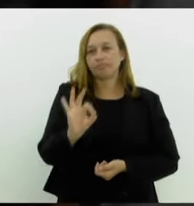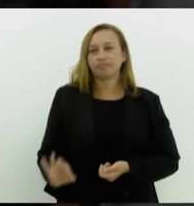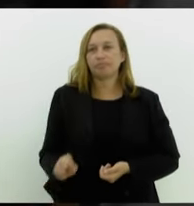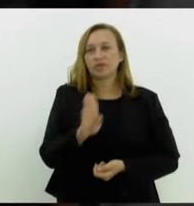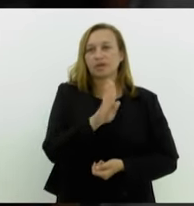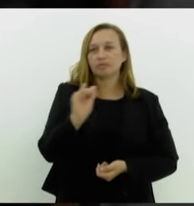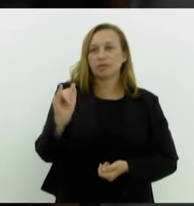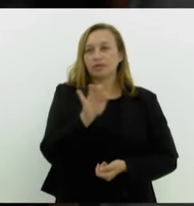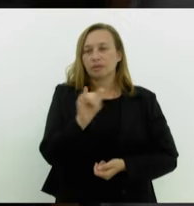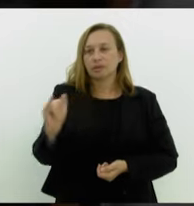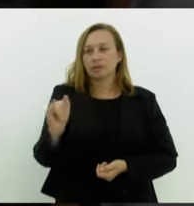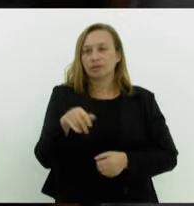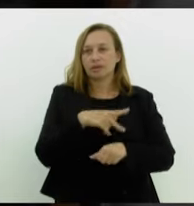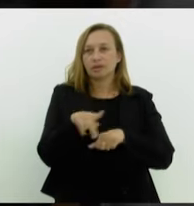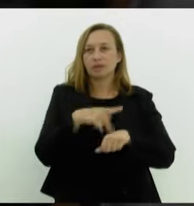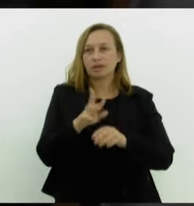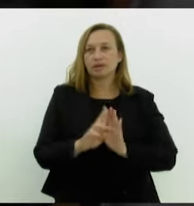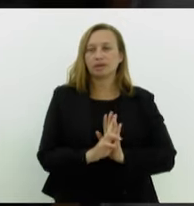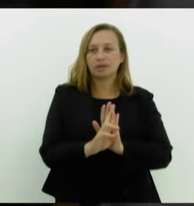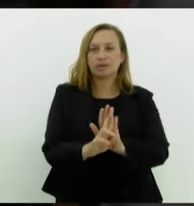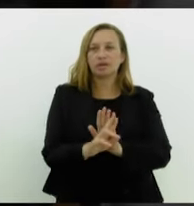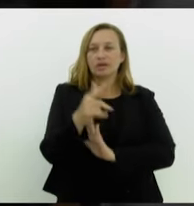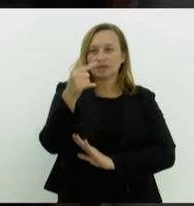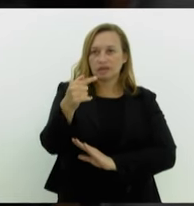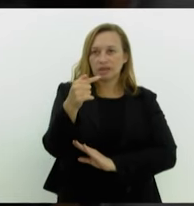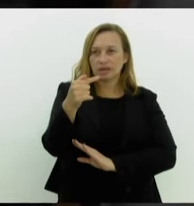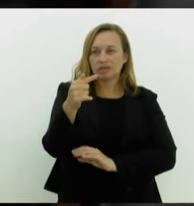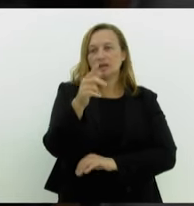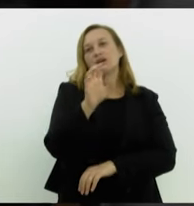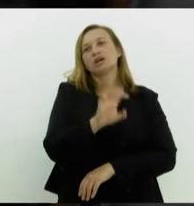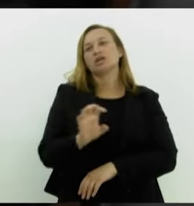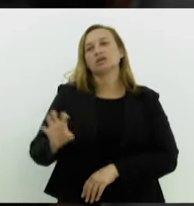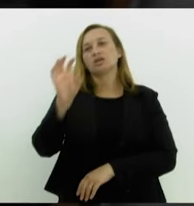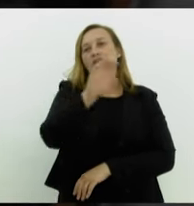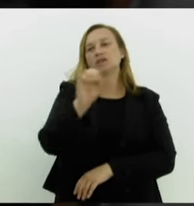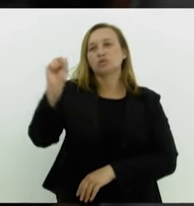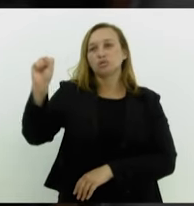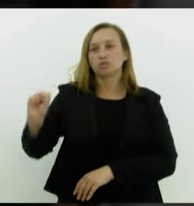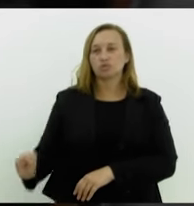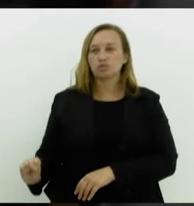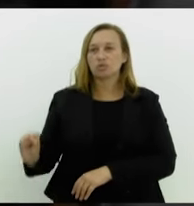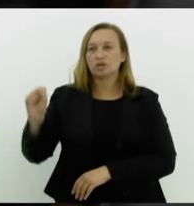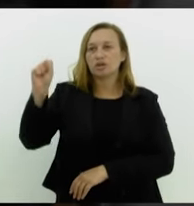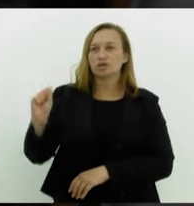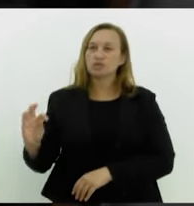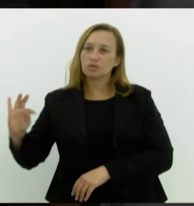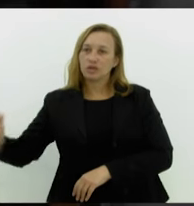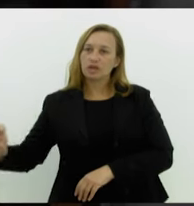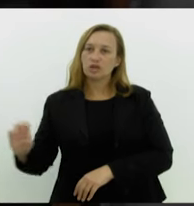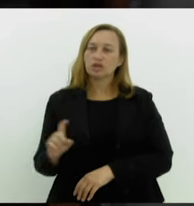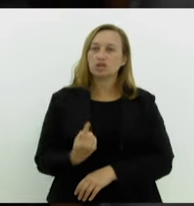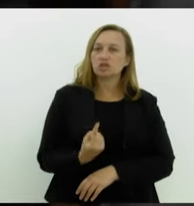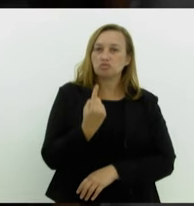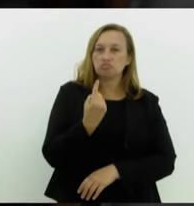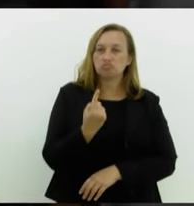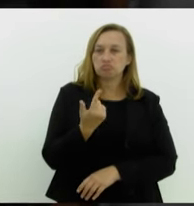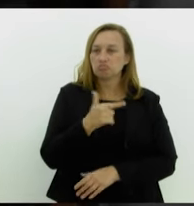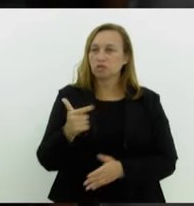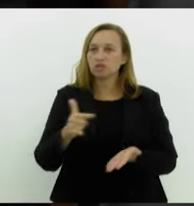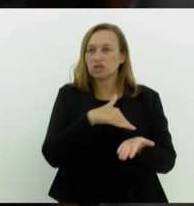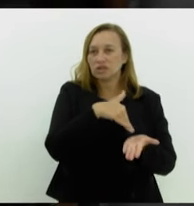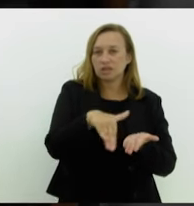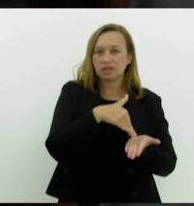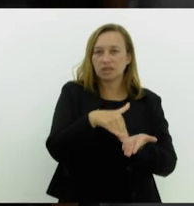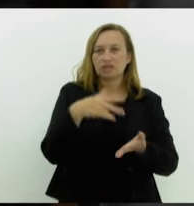país é representado pelos sete estados do sul e do sudeste nenhum dos sete estados tinha Secretaria de Estado de política